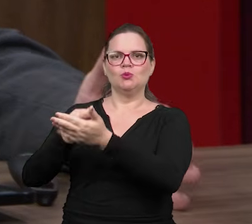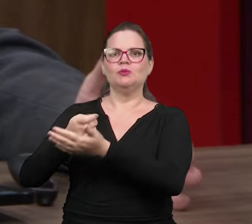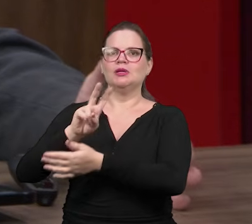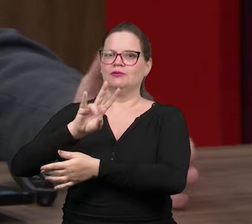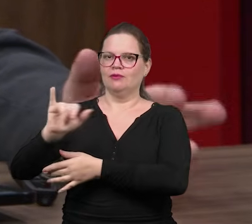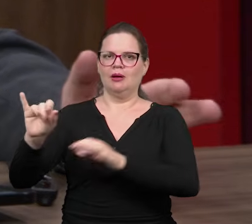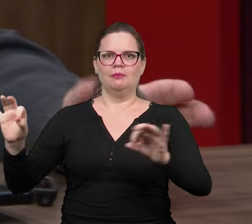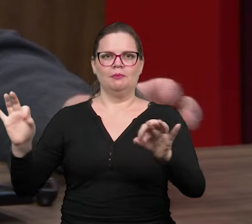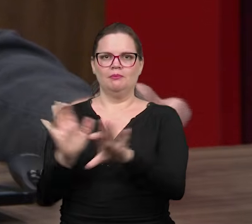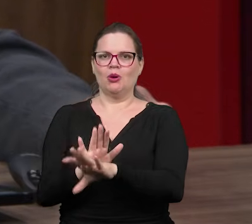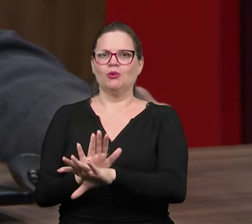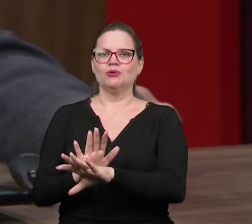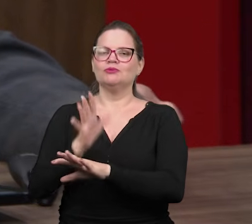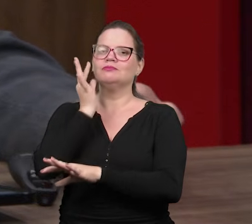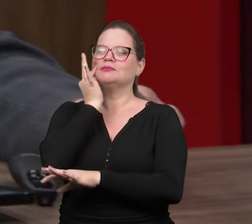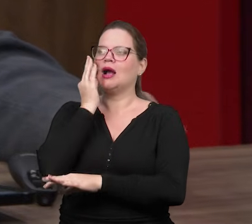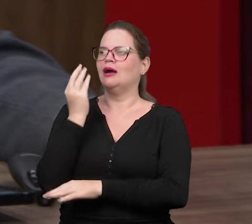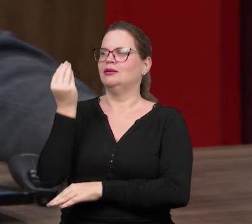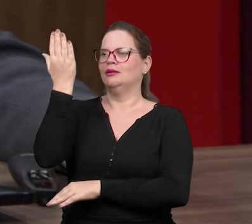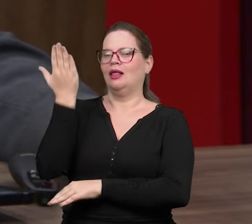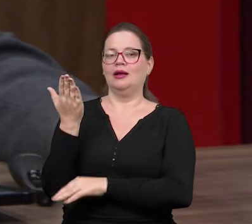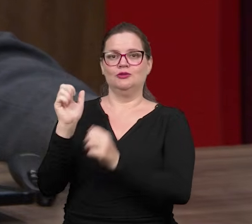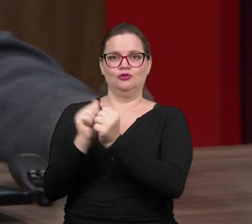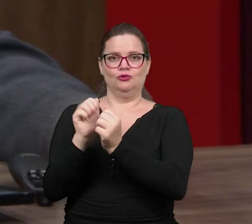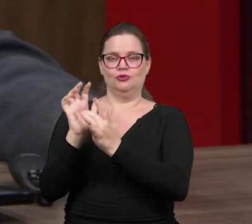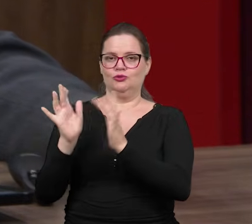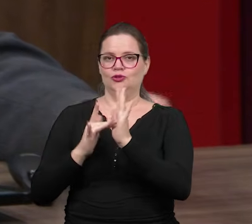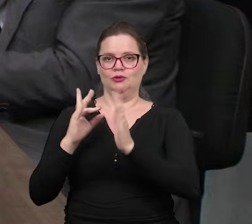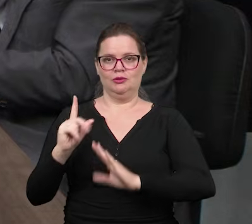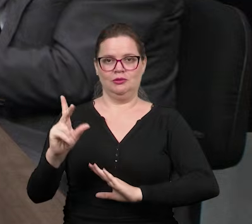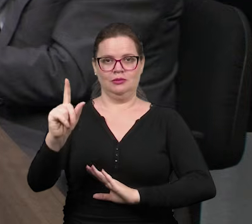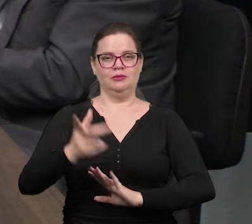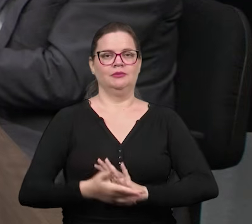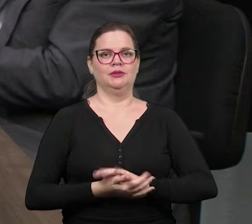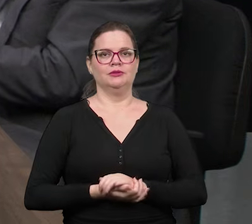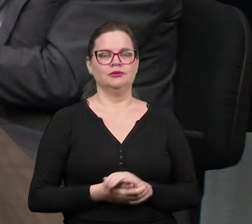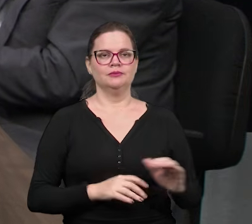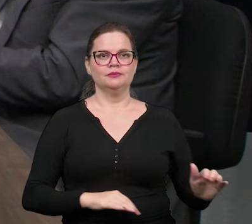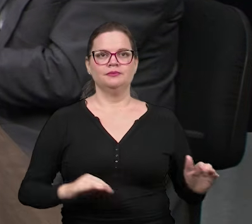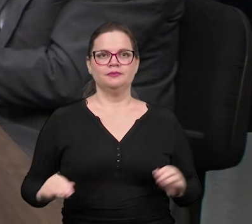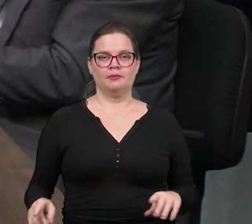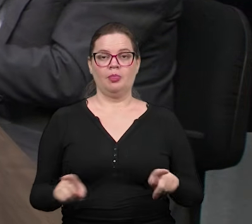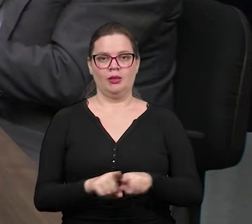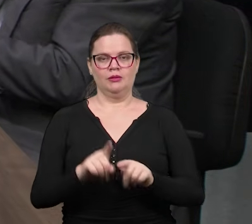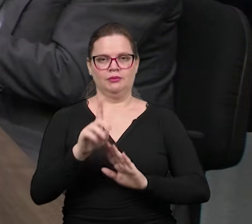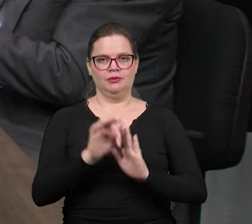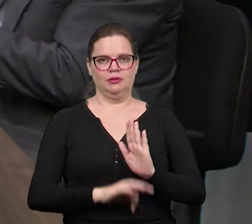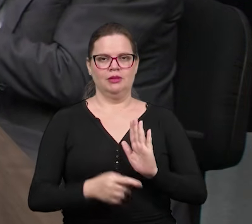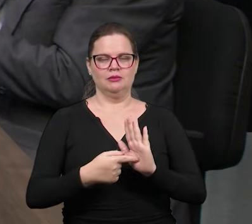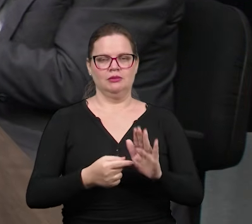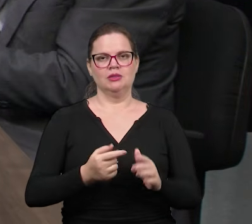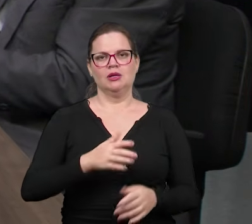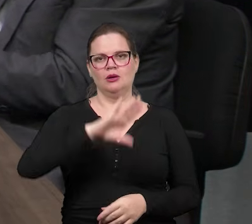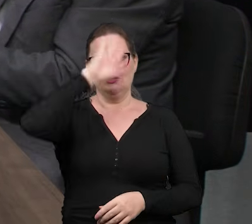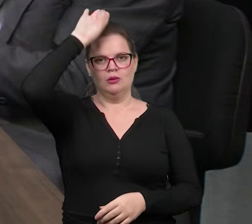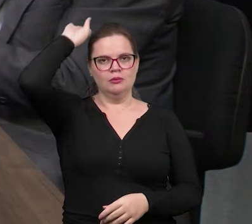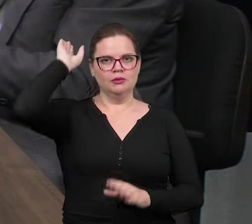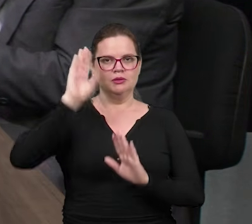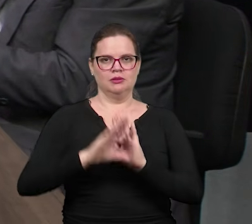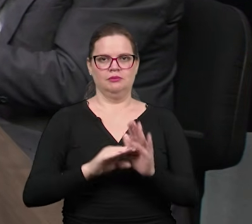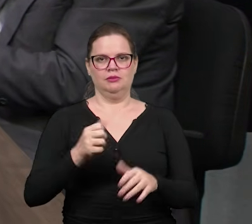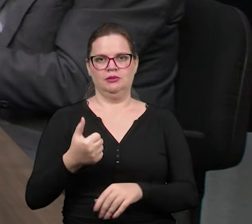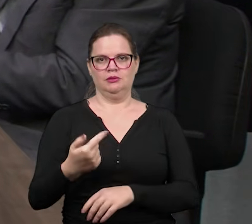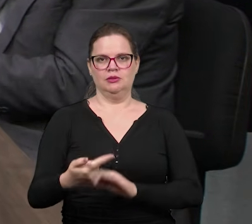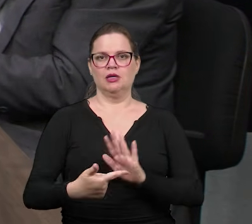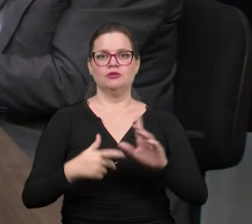vai ser consumada, ou seja, nós estaremos para sempre na eternidade, né? Muito bom. E aí tem o texto que o senhor leu, ó, Romanos 17, fala que a fé